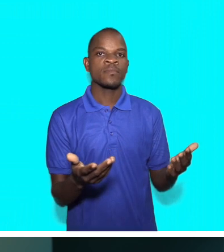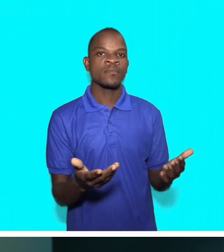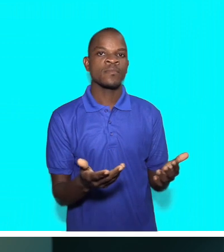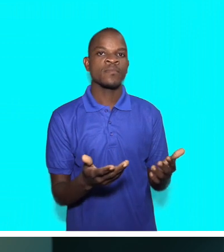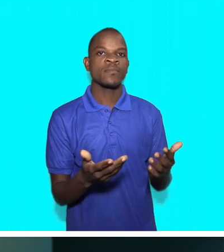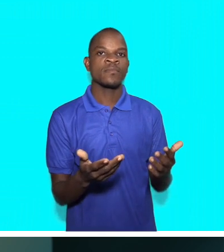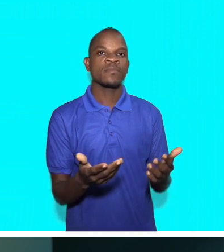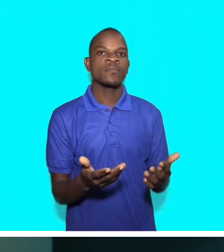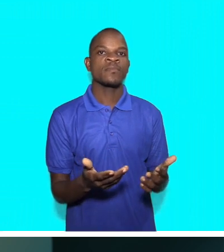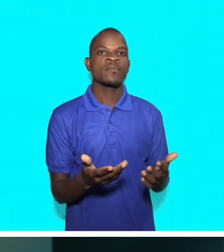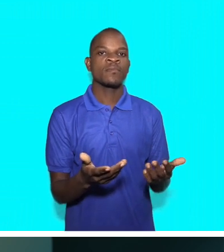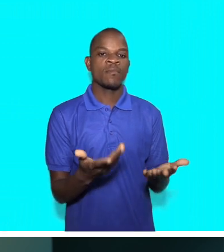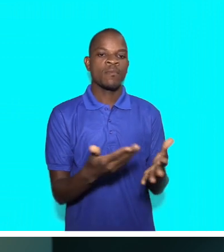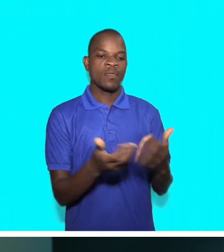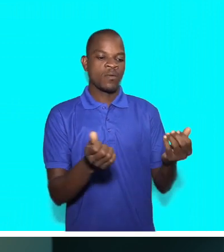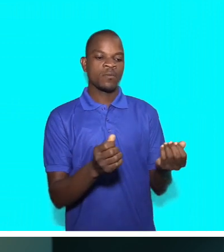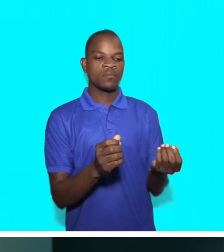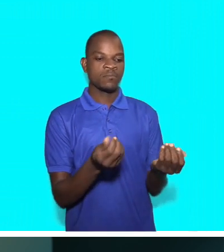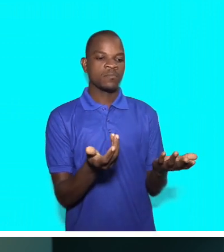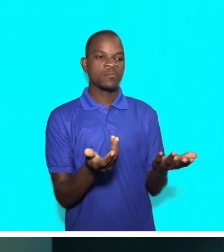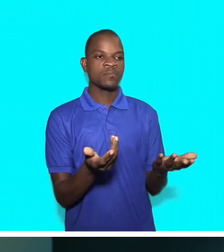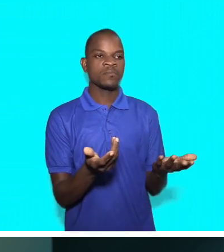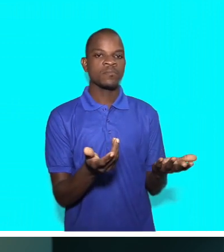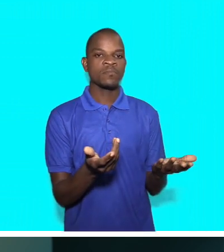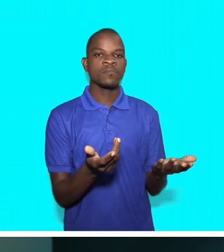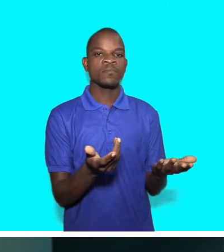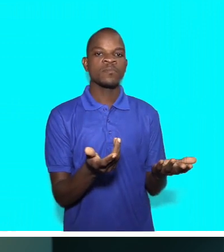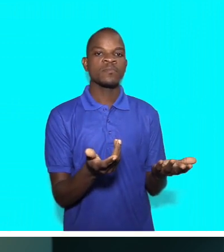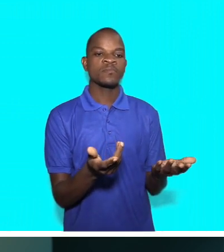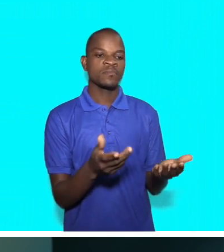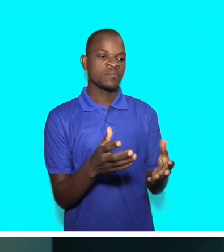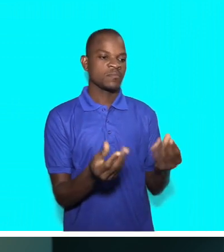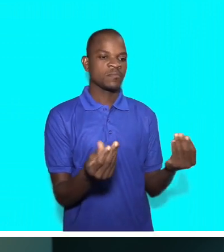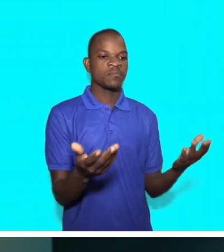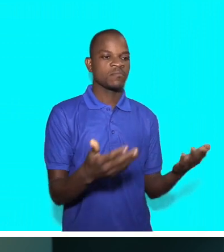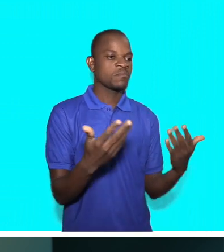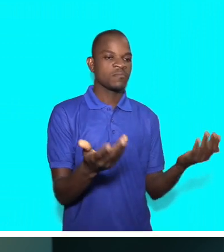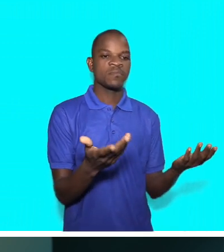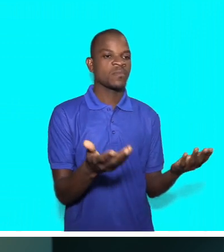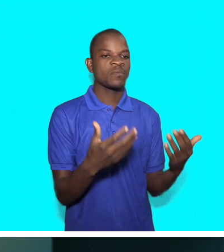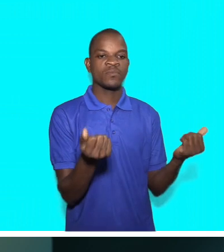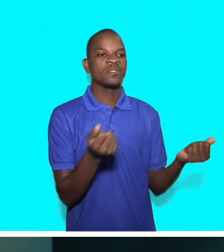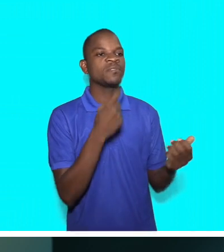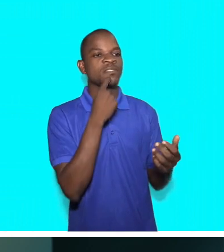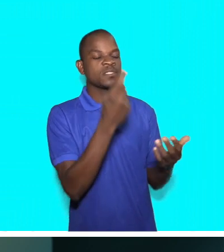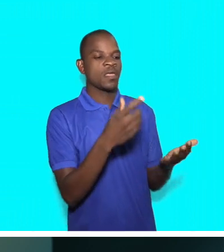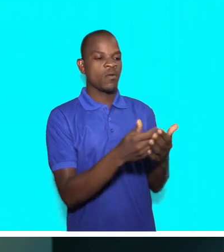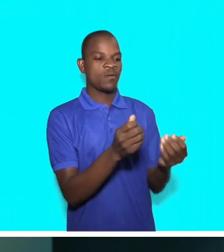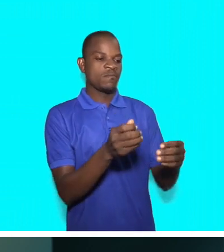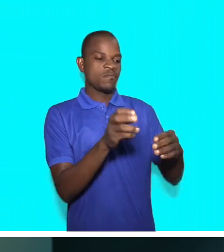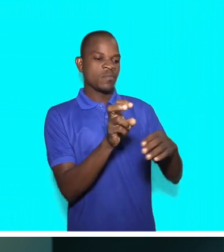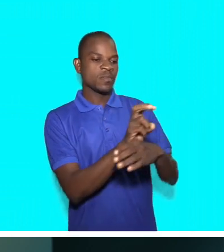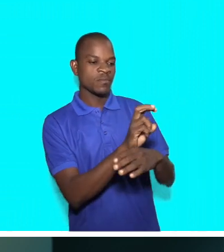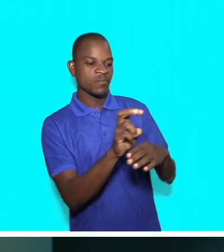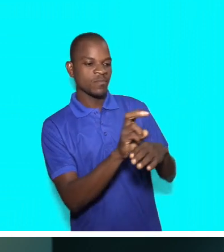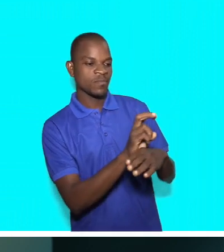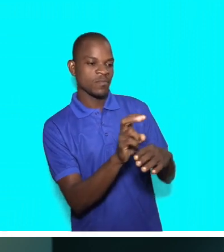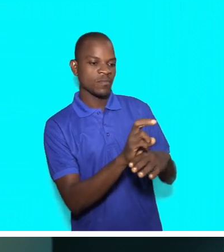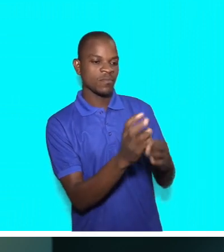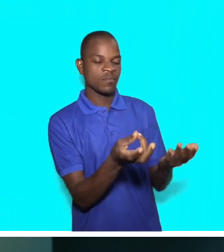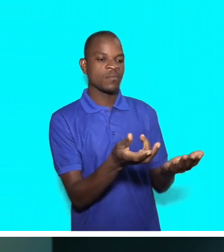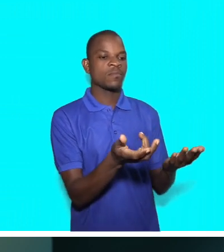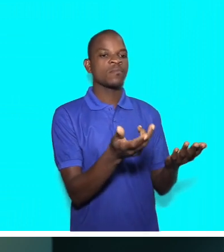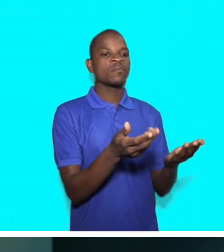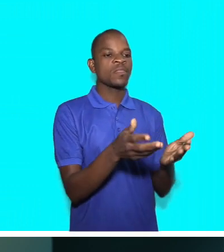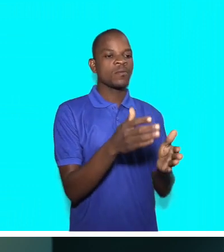uma marcha, vamos lá,